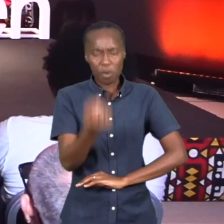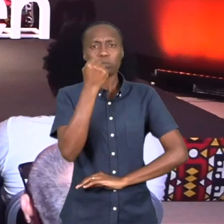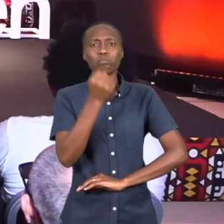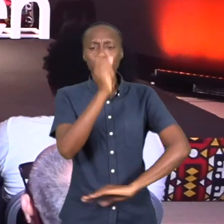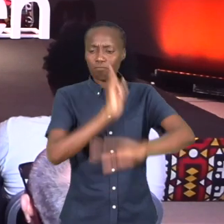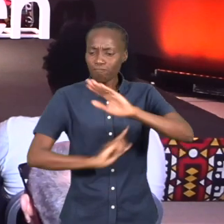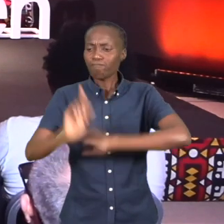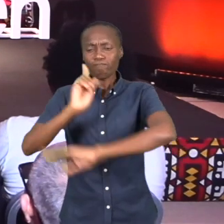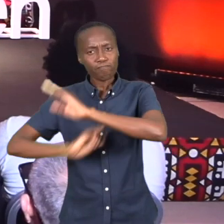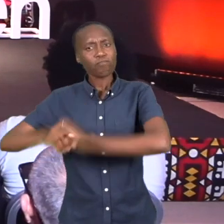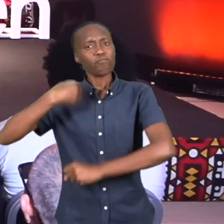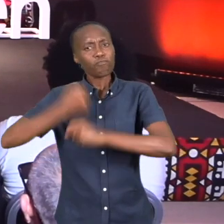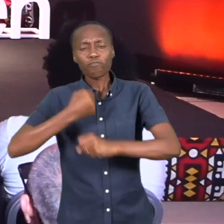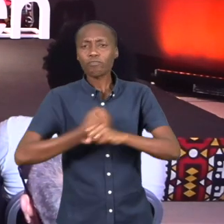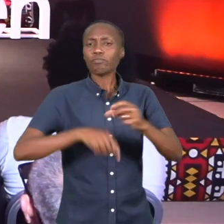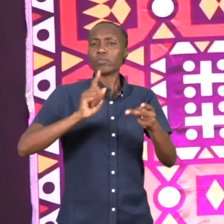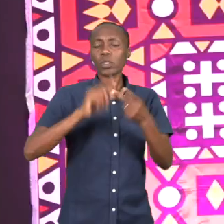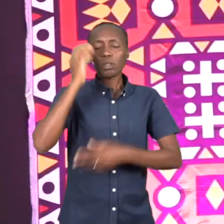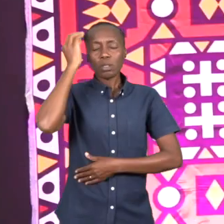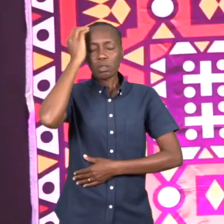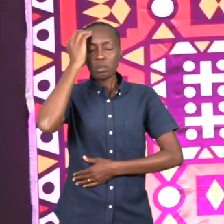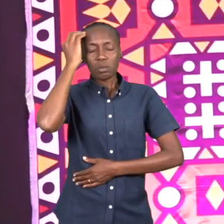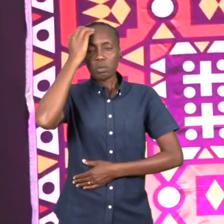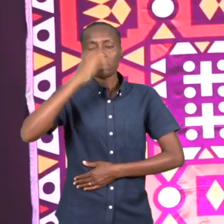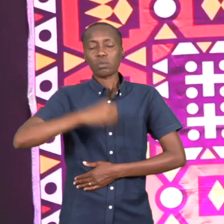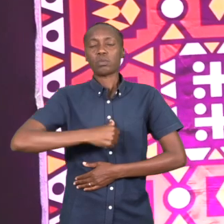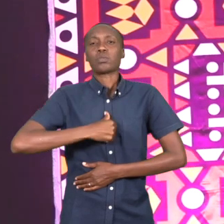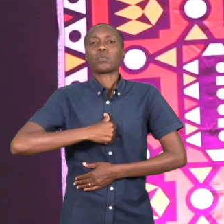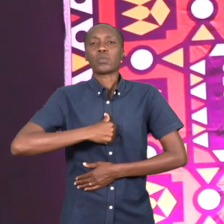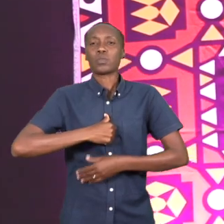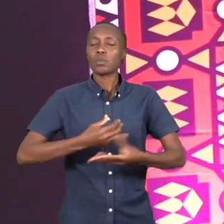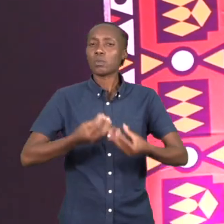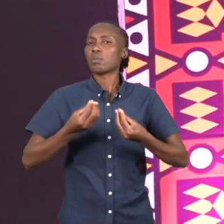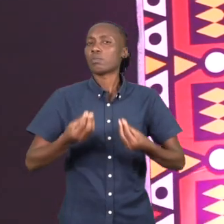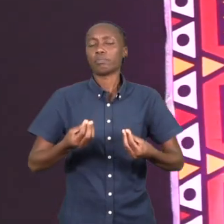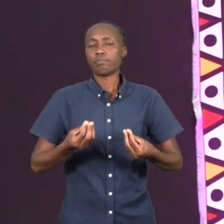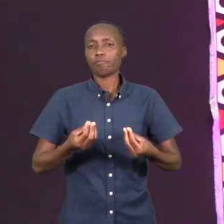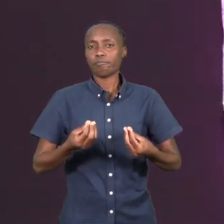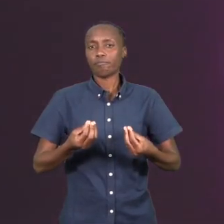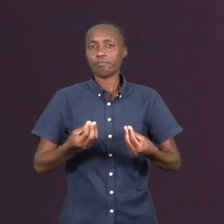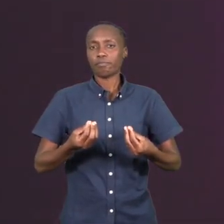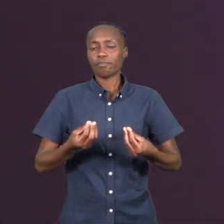suas mãos, nos seus sonhos e na sua imaginação.